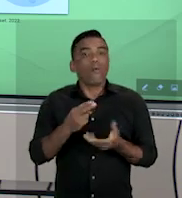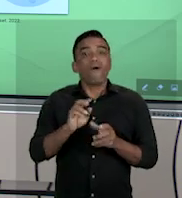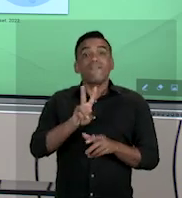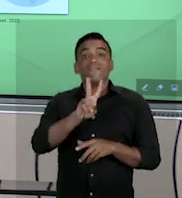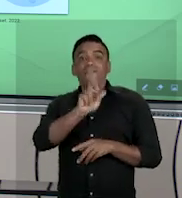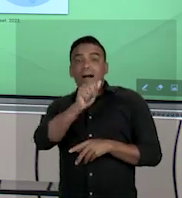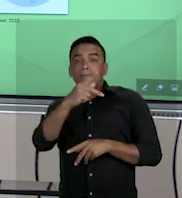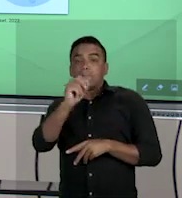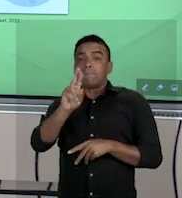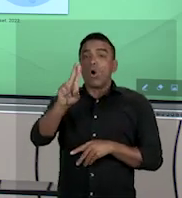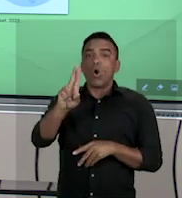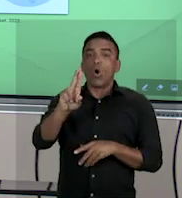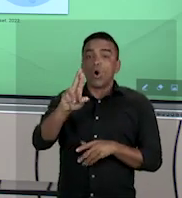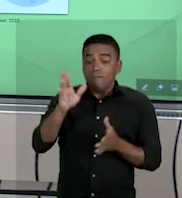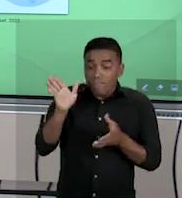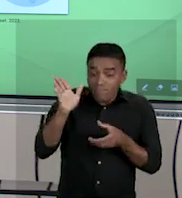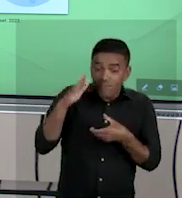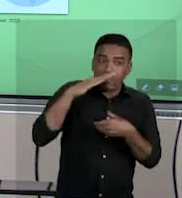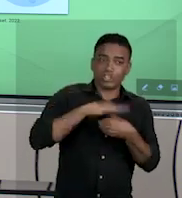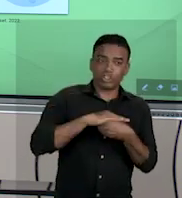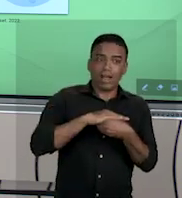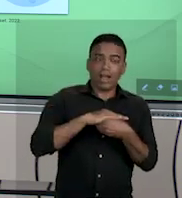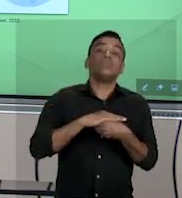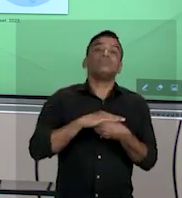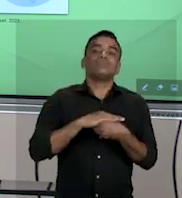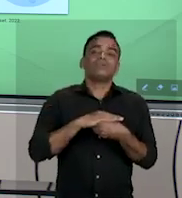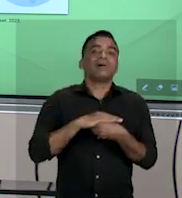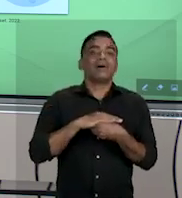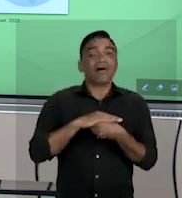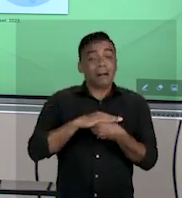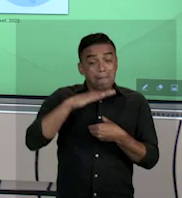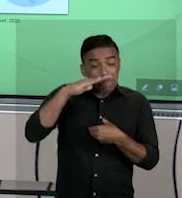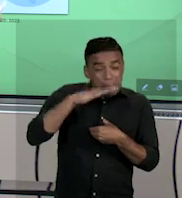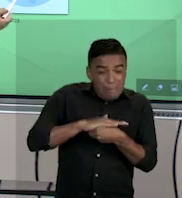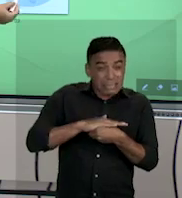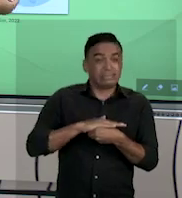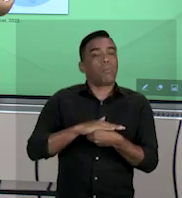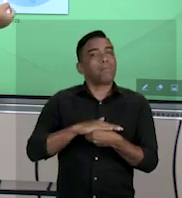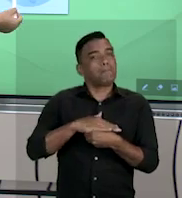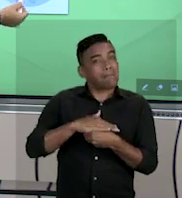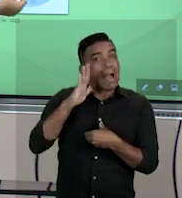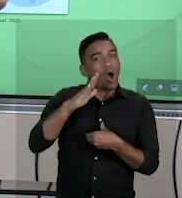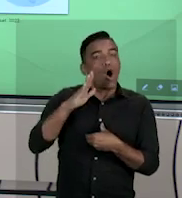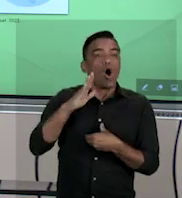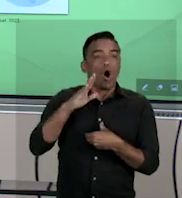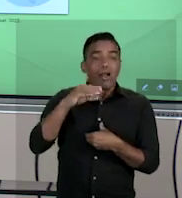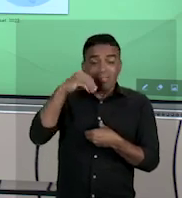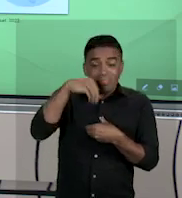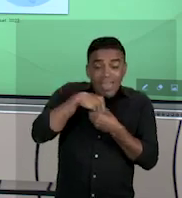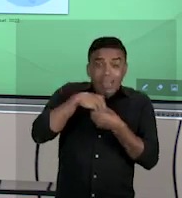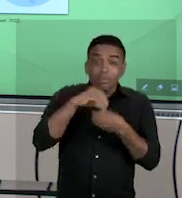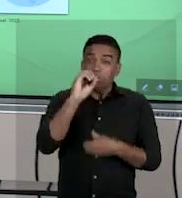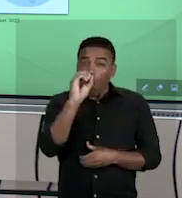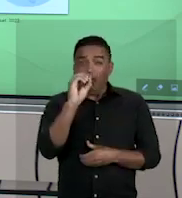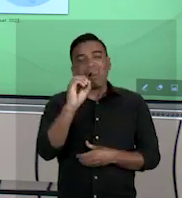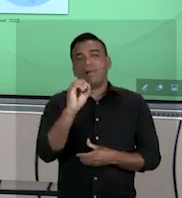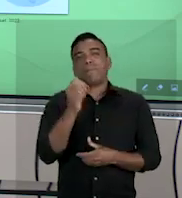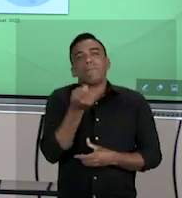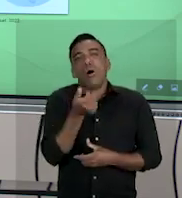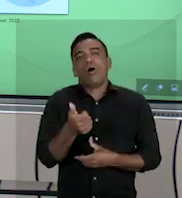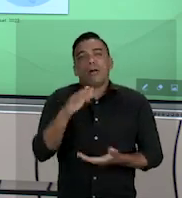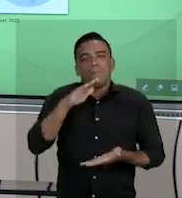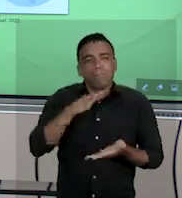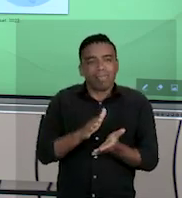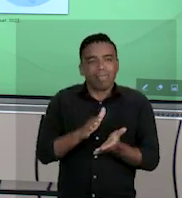vapor, se o ambiente estiver fechado, ela é maior do que a pressão que está dentro dessa bolinha de gás.